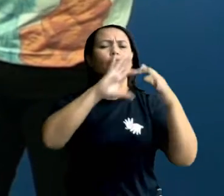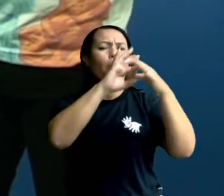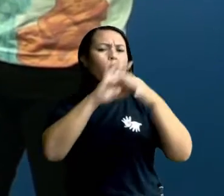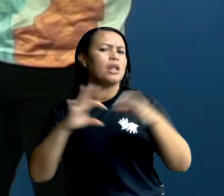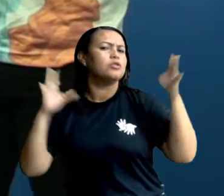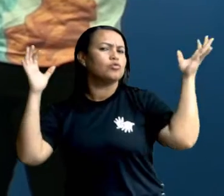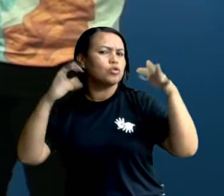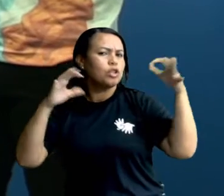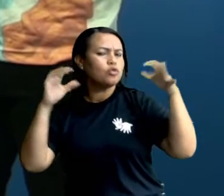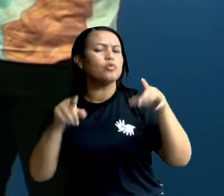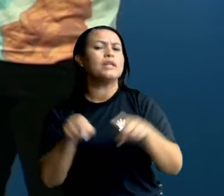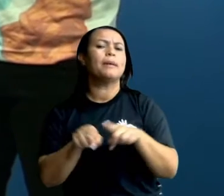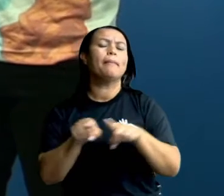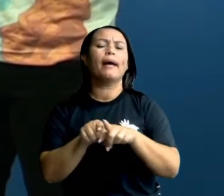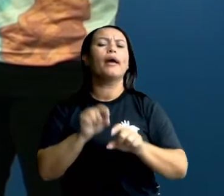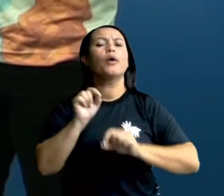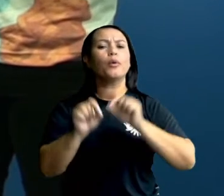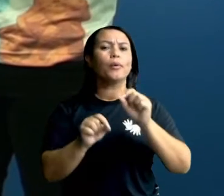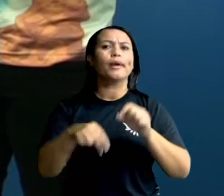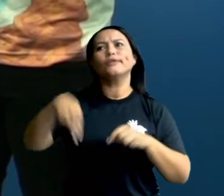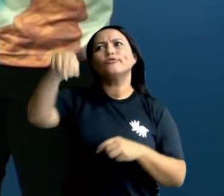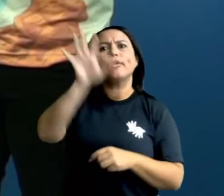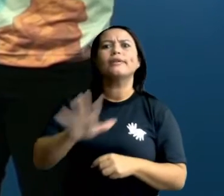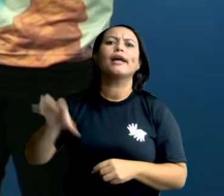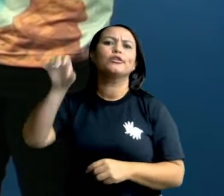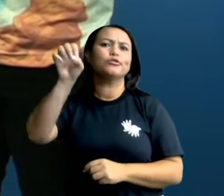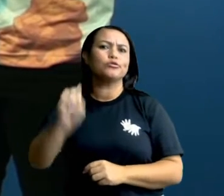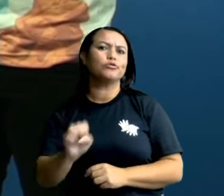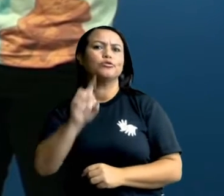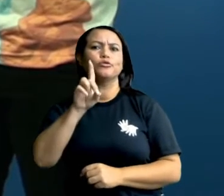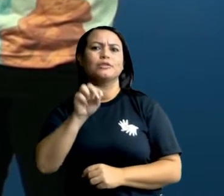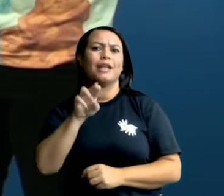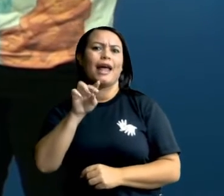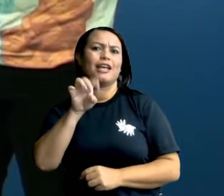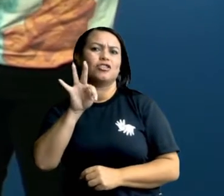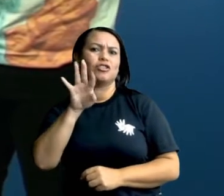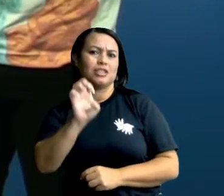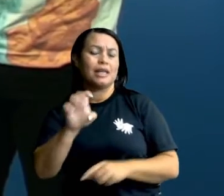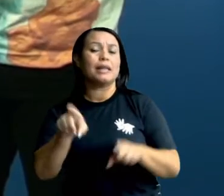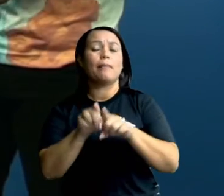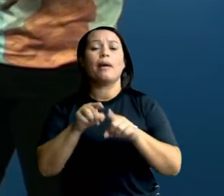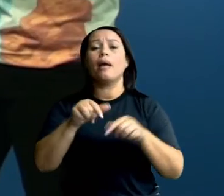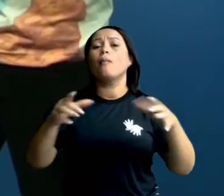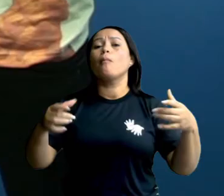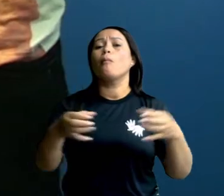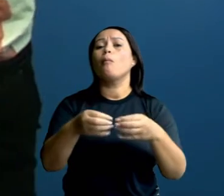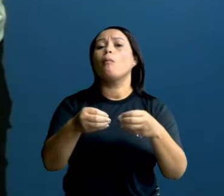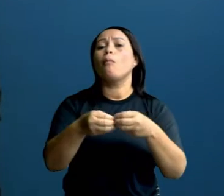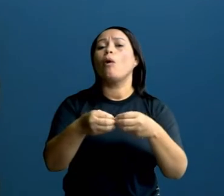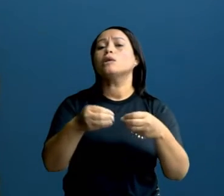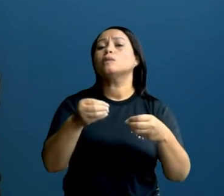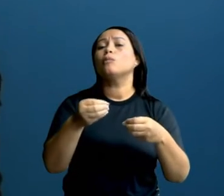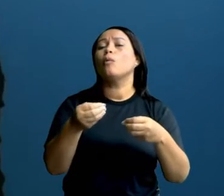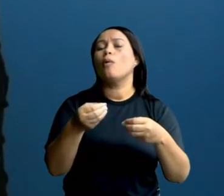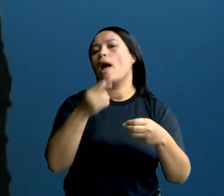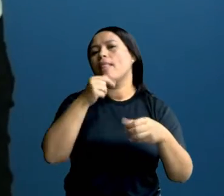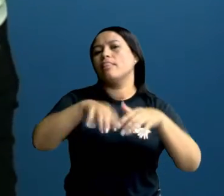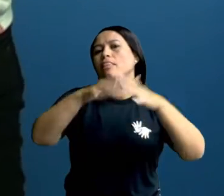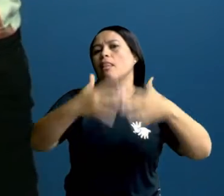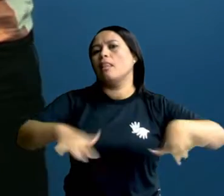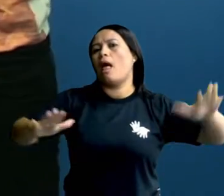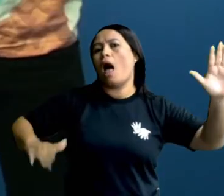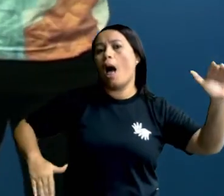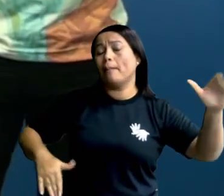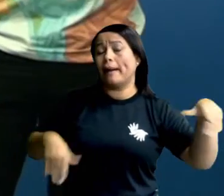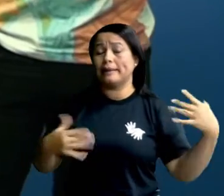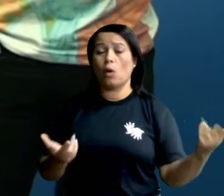que afeta a porção do nordeste, o sudeste, sobretudo na parte mais litorânea, tá bom? Então, a dinâmica desses